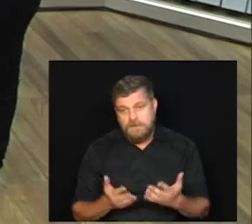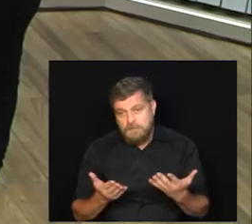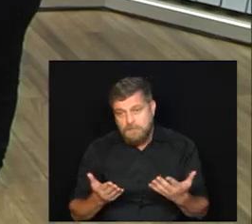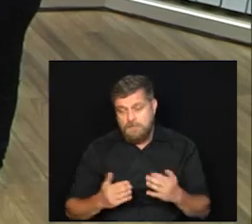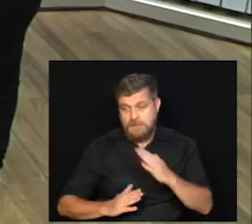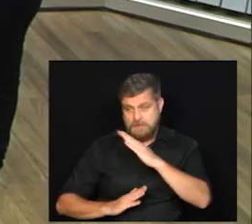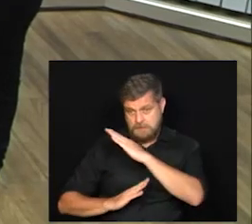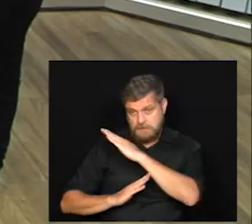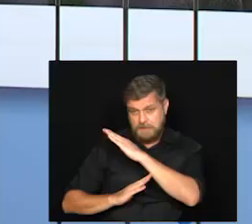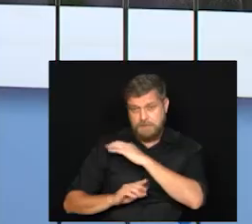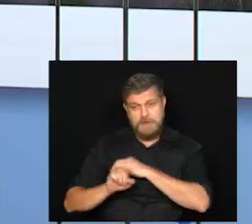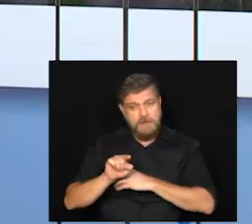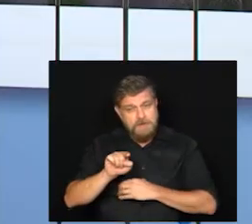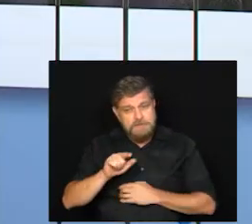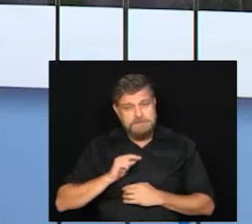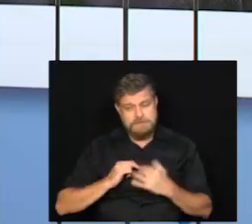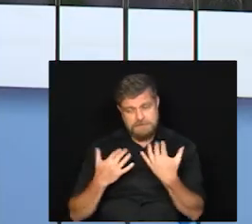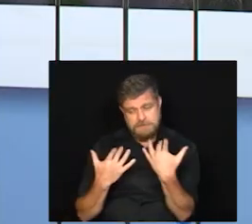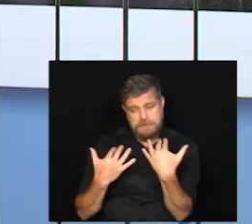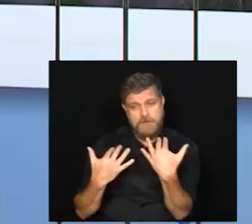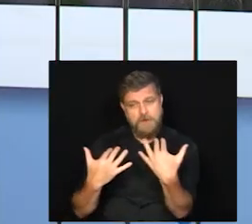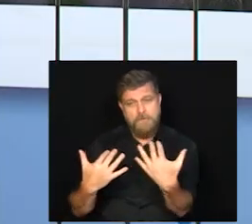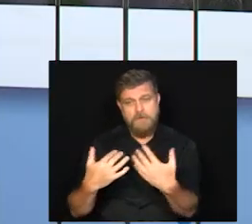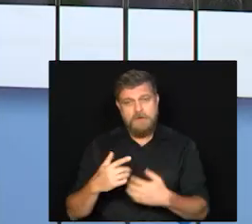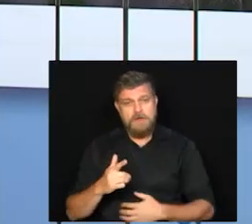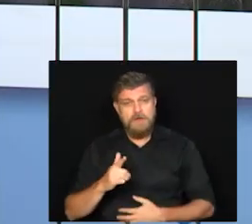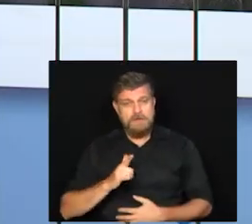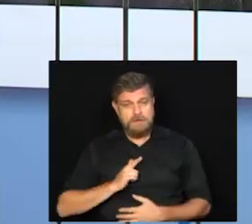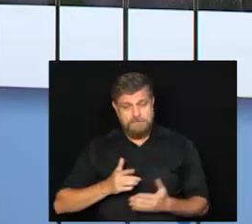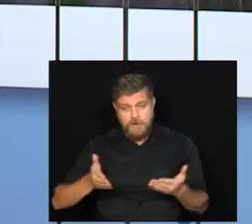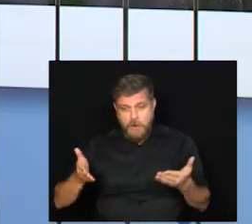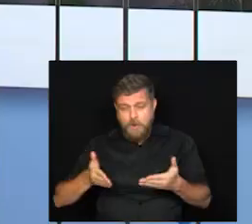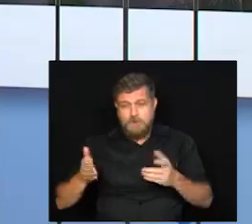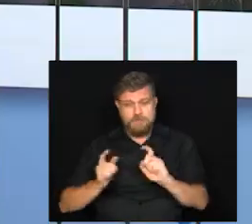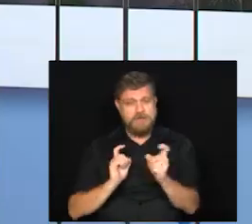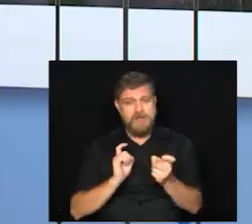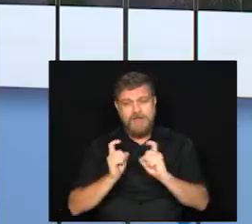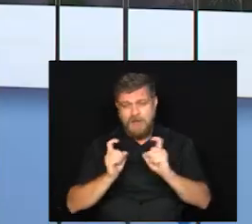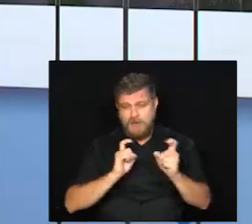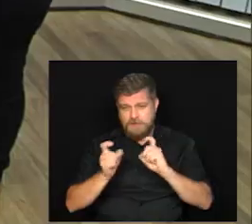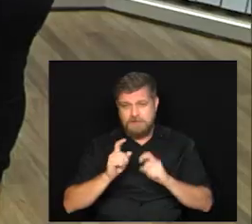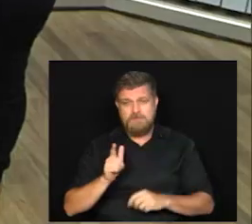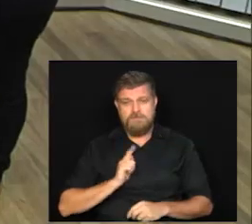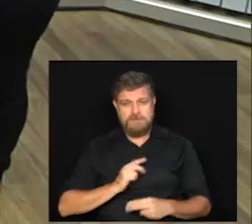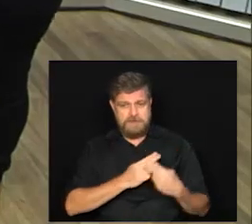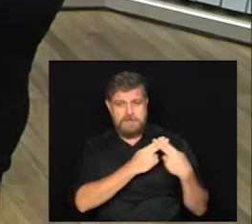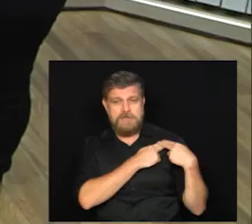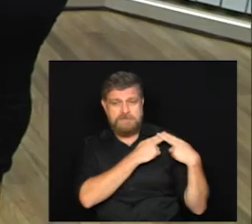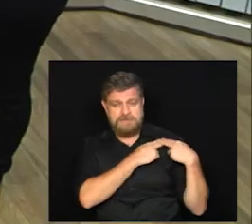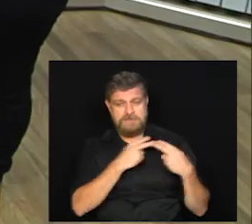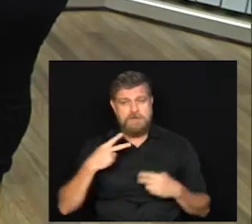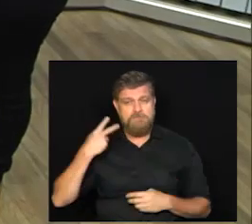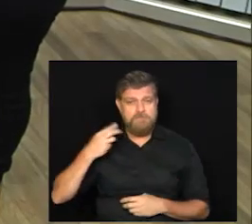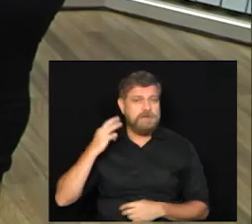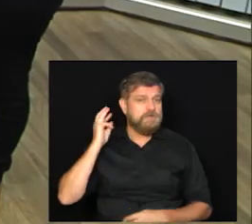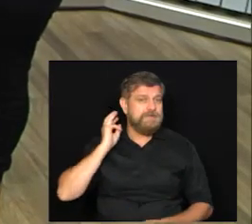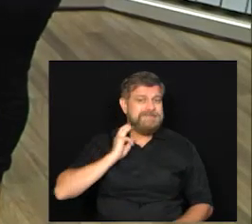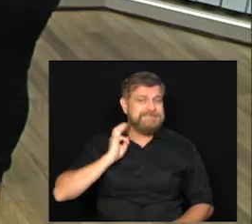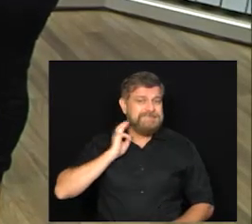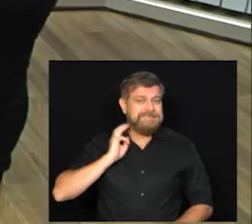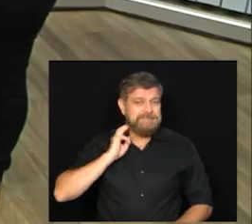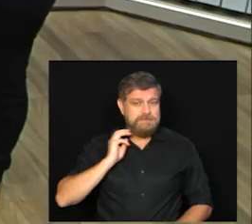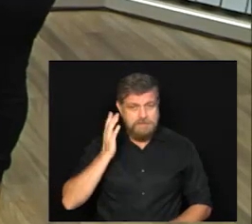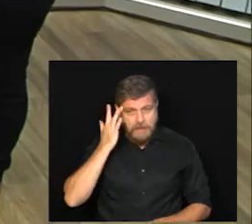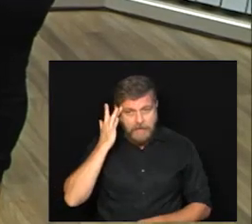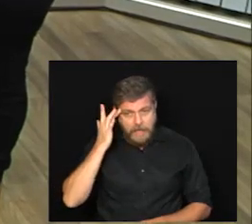na Câmara, você que nos acompanha, nós tivemos já hoje uma reunião que foi presidida pelo vereador Cecílio e